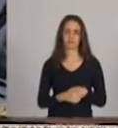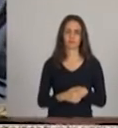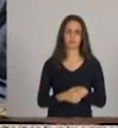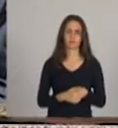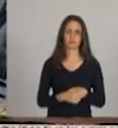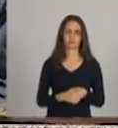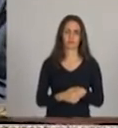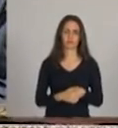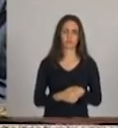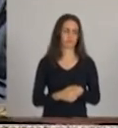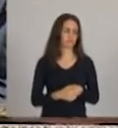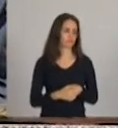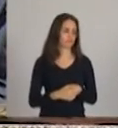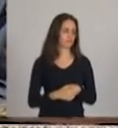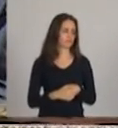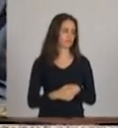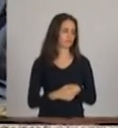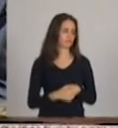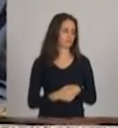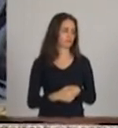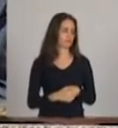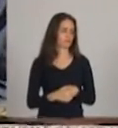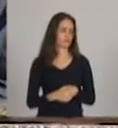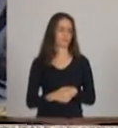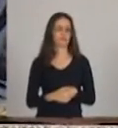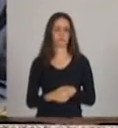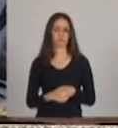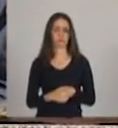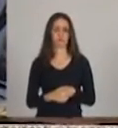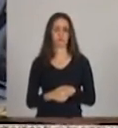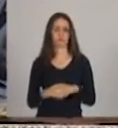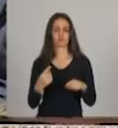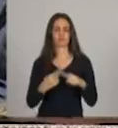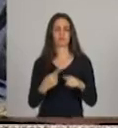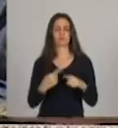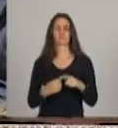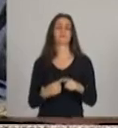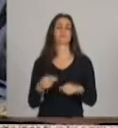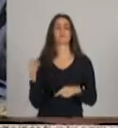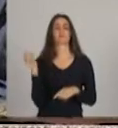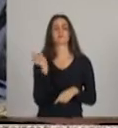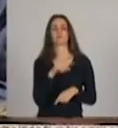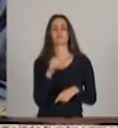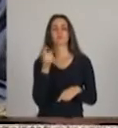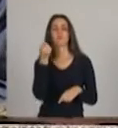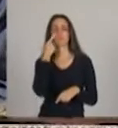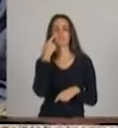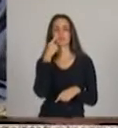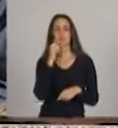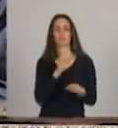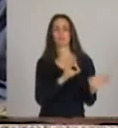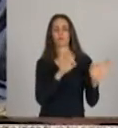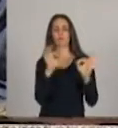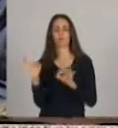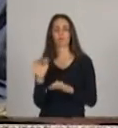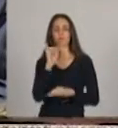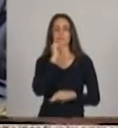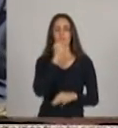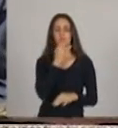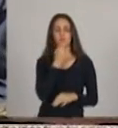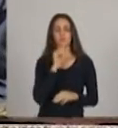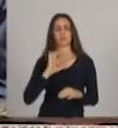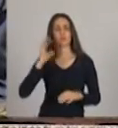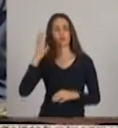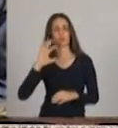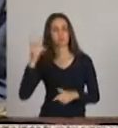Sido advertido. E que pode fazer parte também do quadro que já nós estamos vendo aqui, que lamentavelmente isso